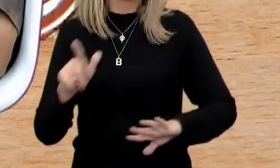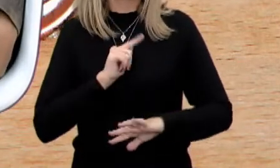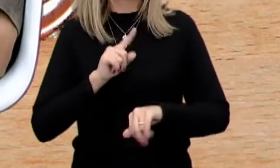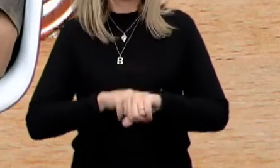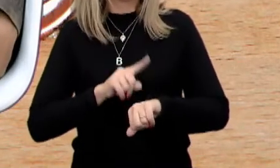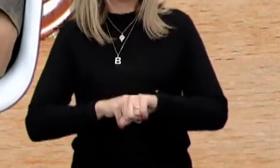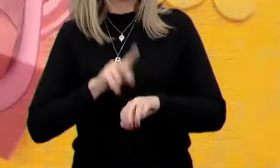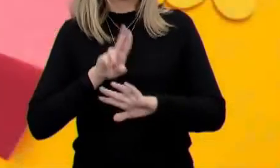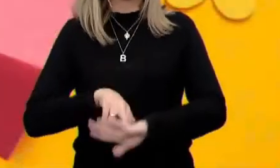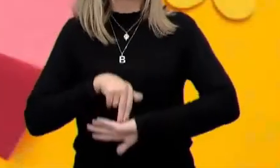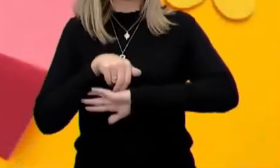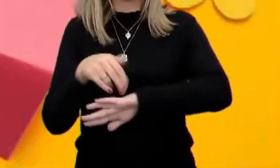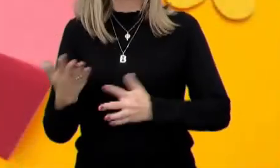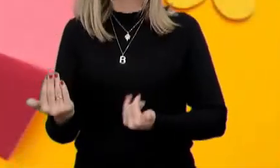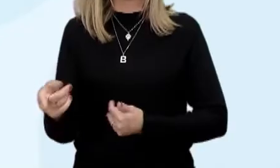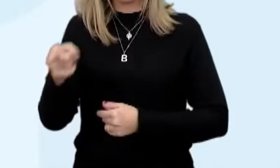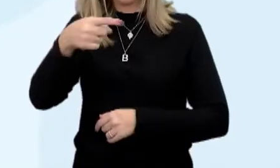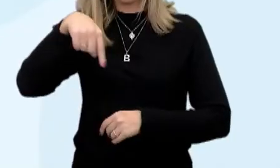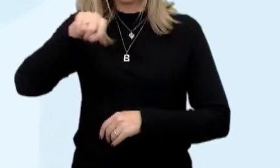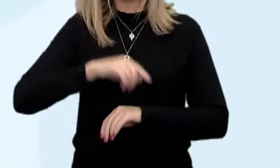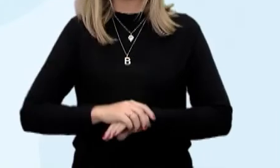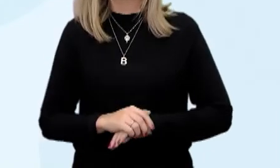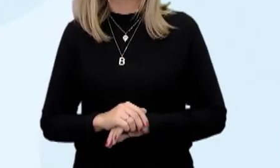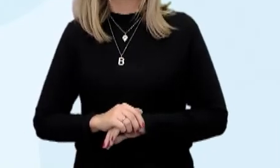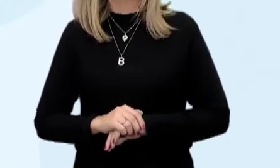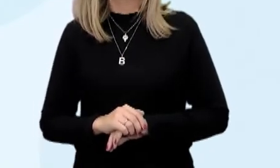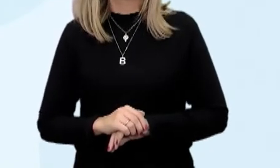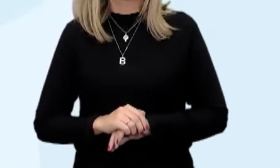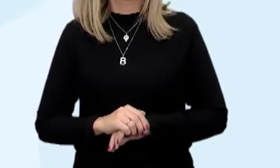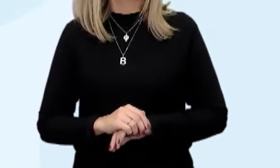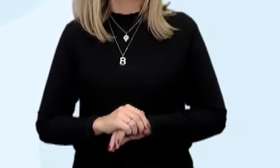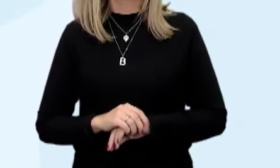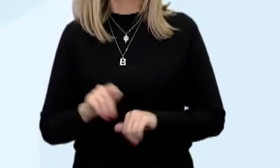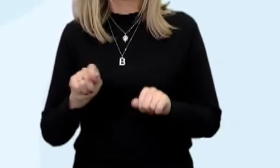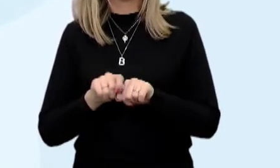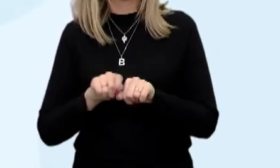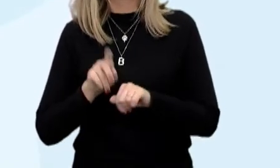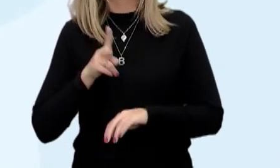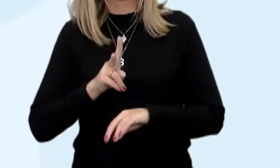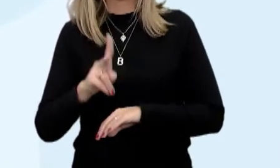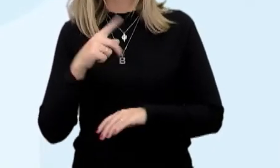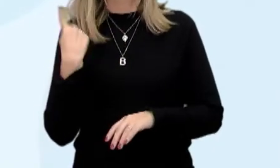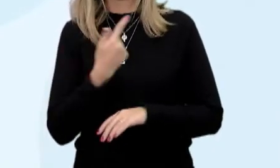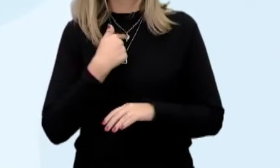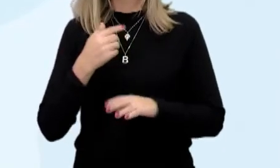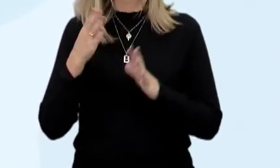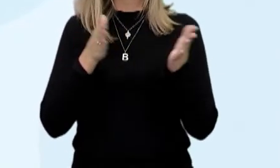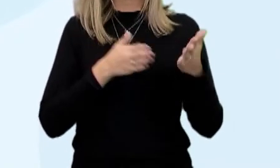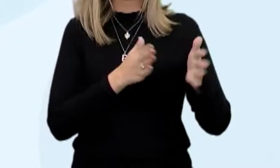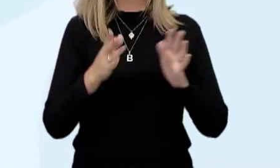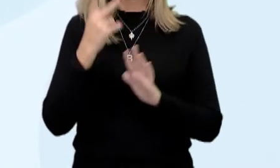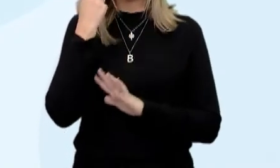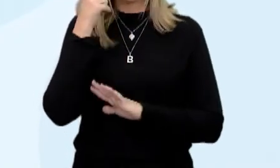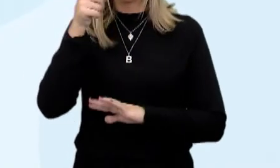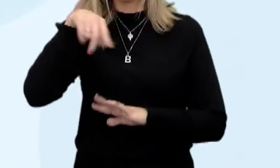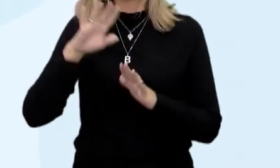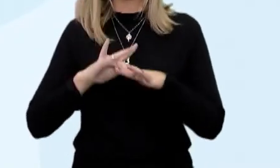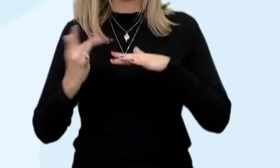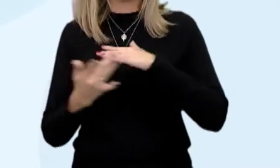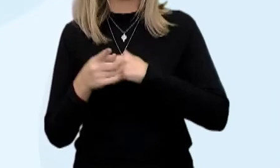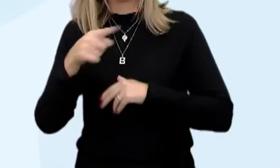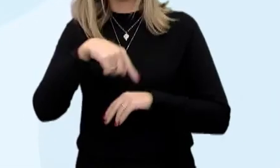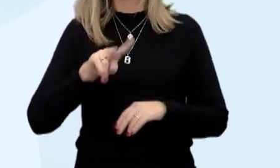aí de protagonismo juvenil de vocês, que é vocês continuarem a fazer o nosso mapeamento aí nas redes sociais, tá certo? Então